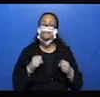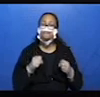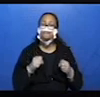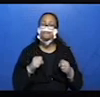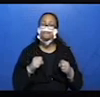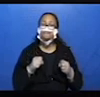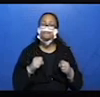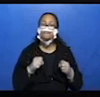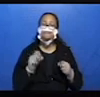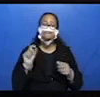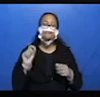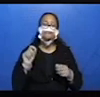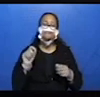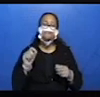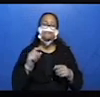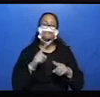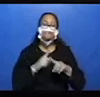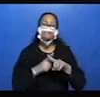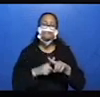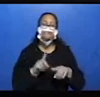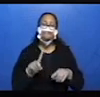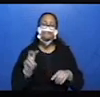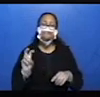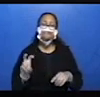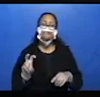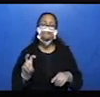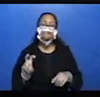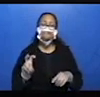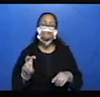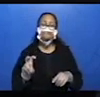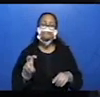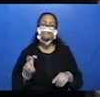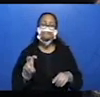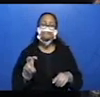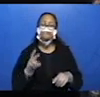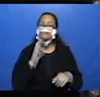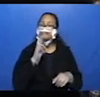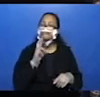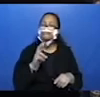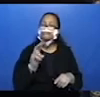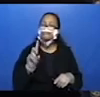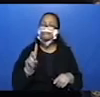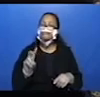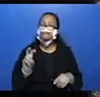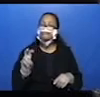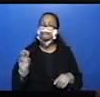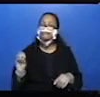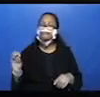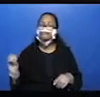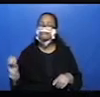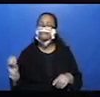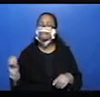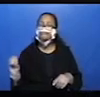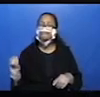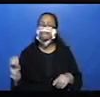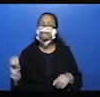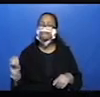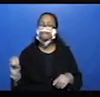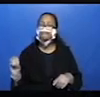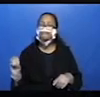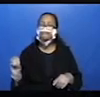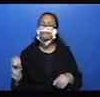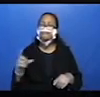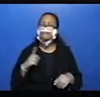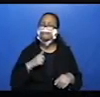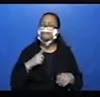coisa vezes 15, deu 1.500. 10, 100 ou 1.000? Ah, professora, se tem